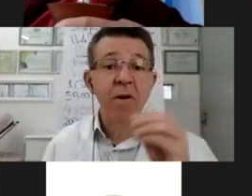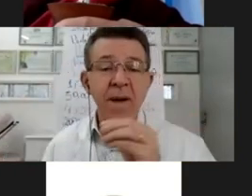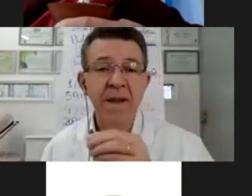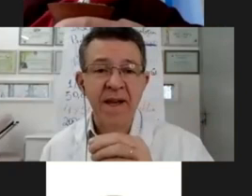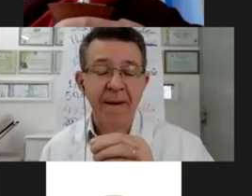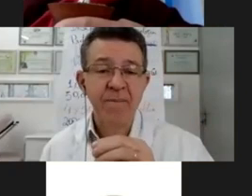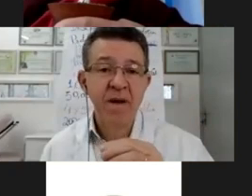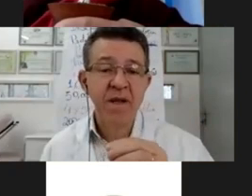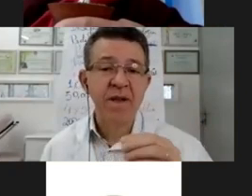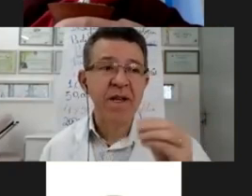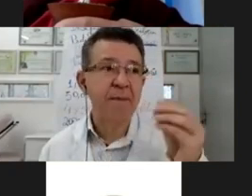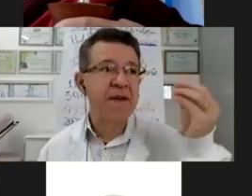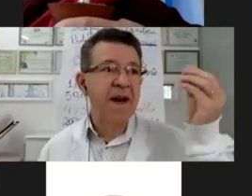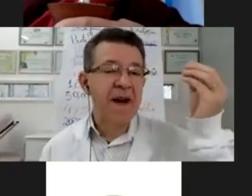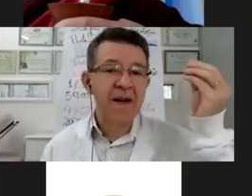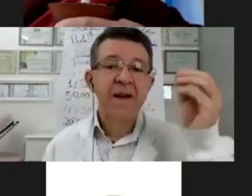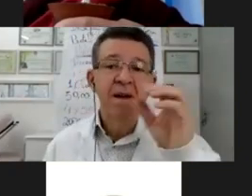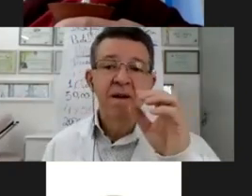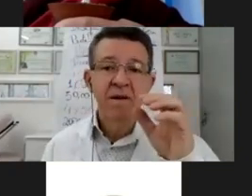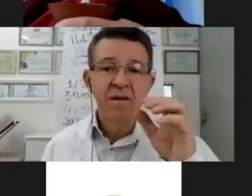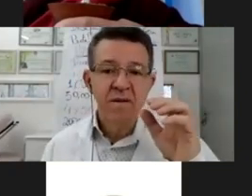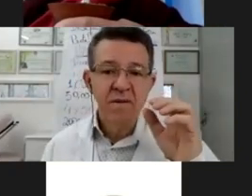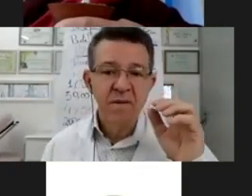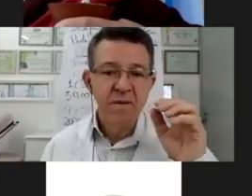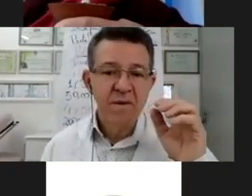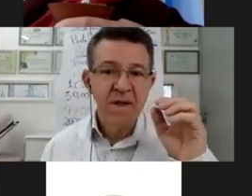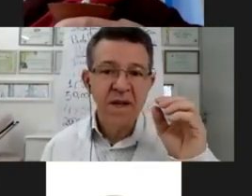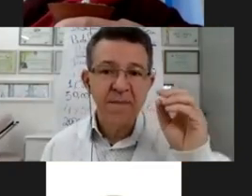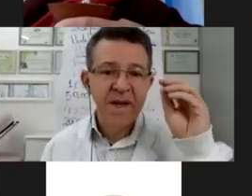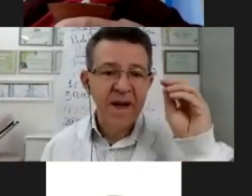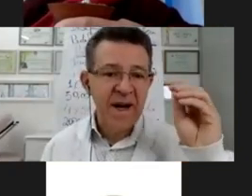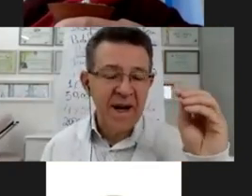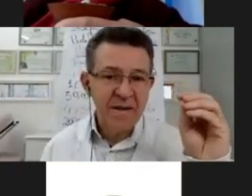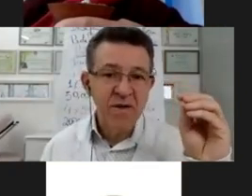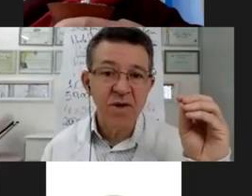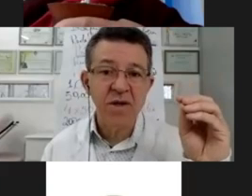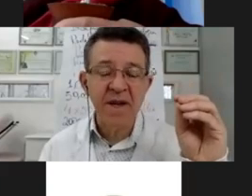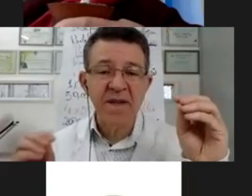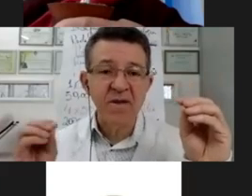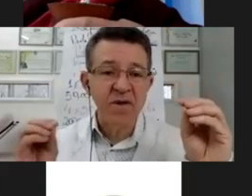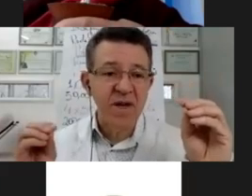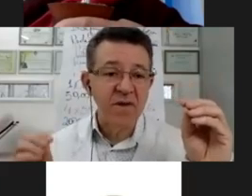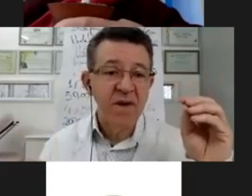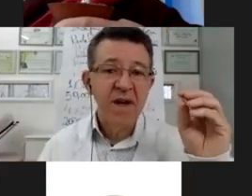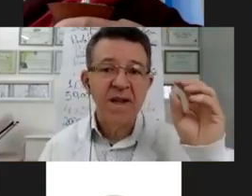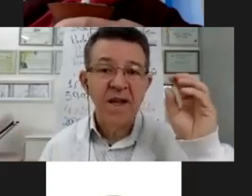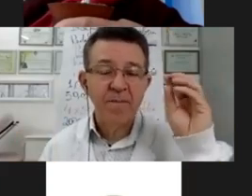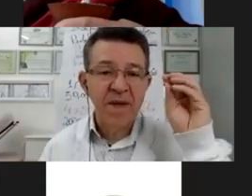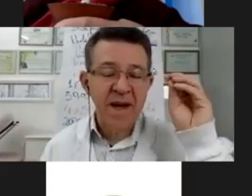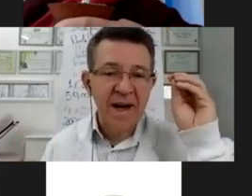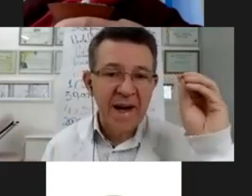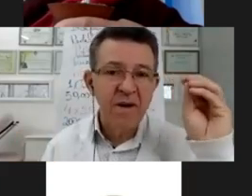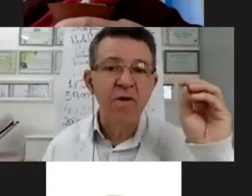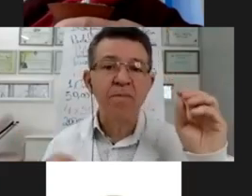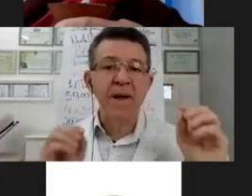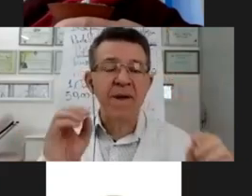Terapia complementar. Então, a terapia... Professor. A terapia A... Deixa eu só terminar esse raciocínio. A